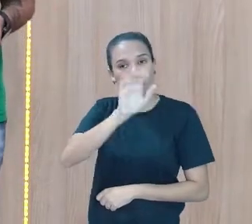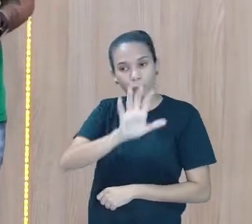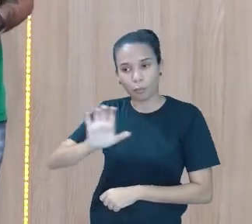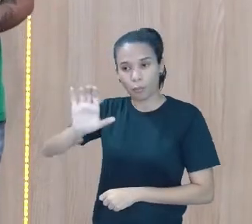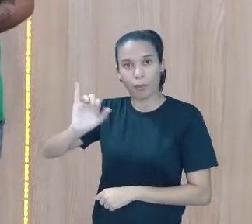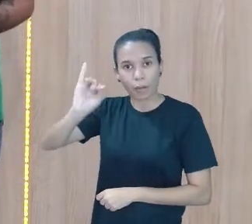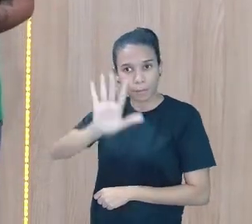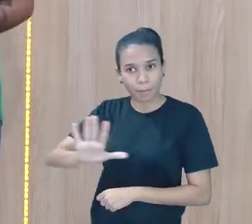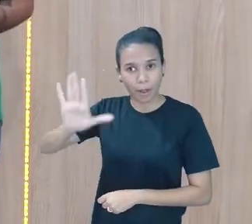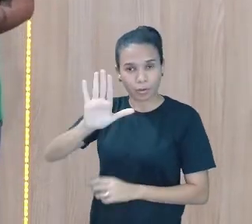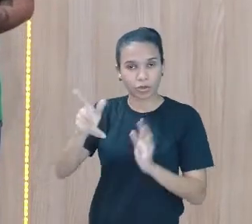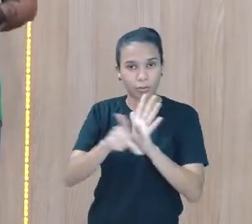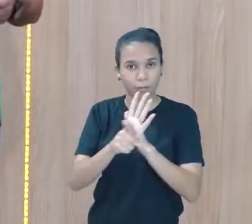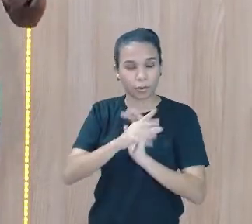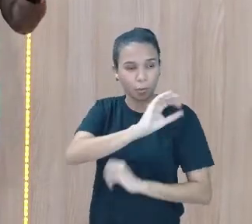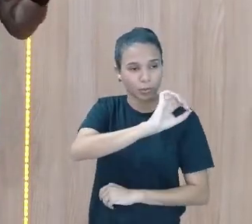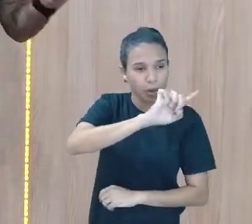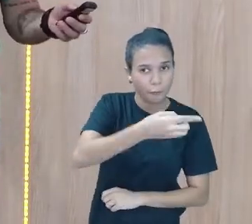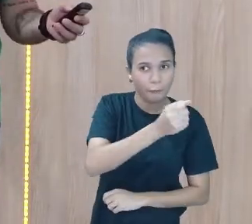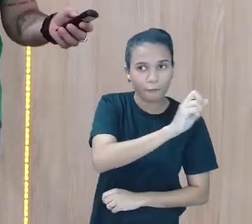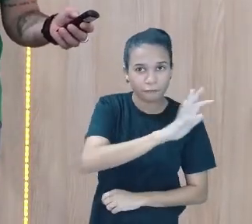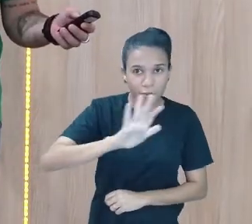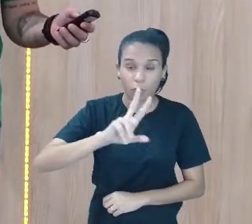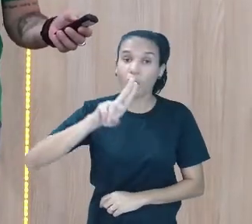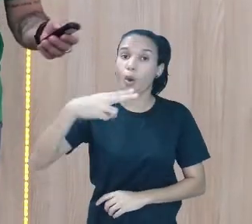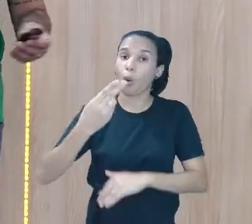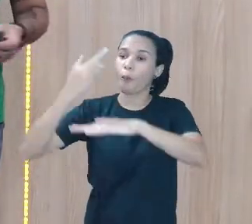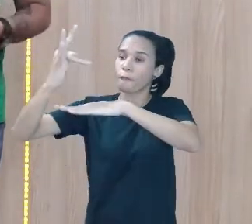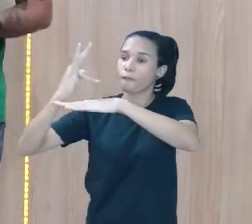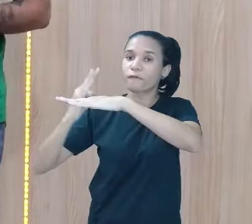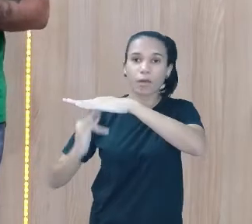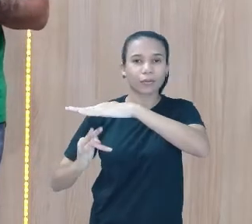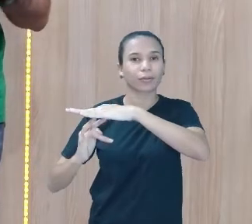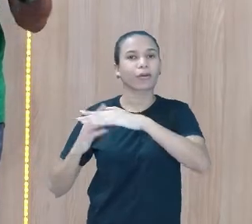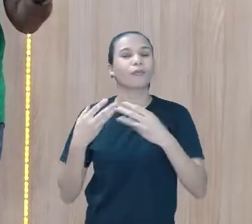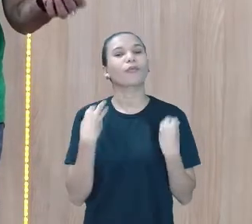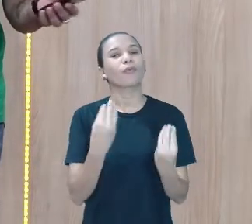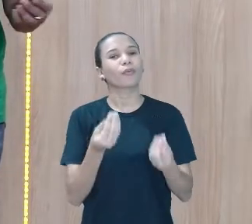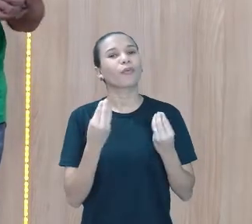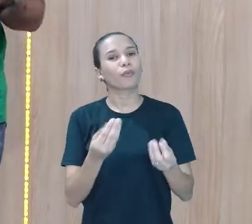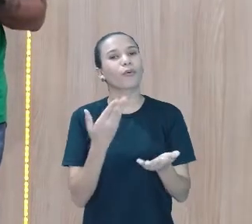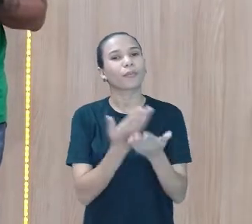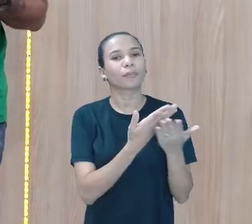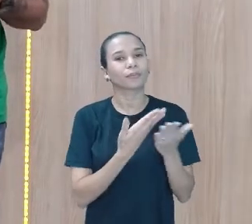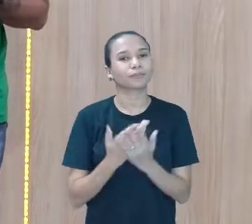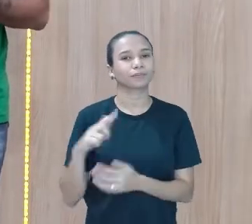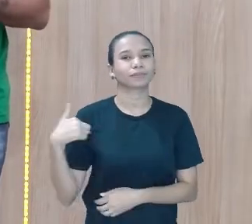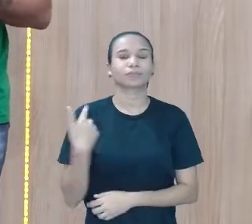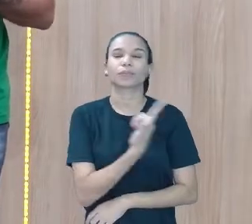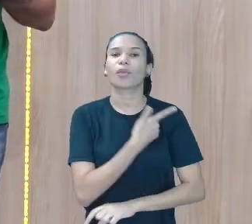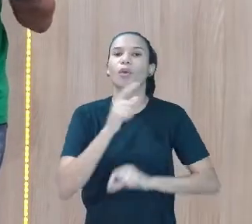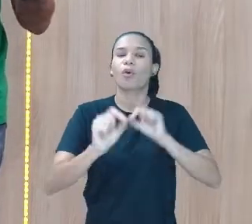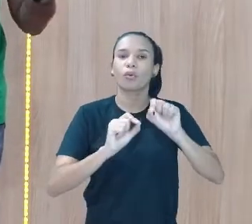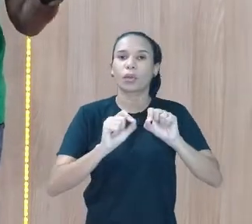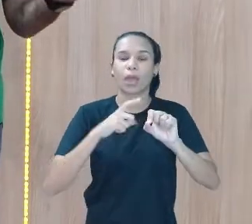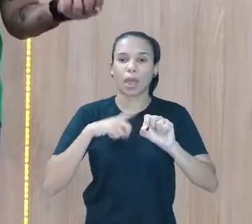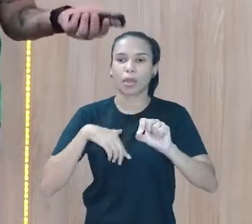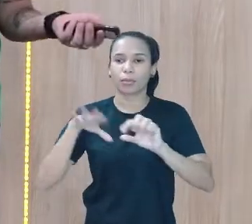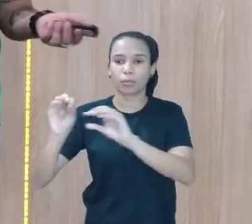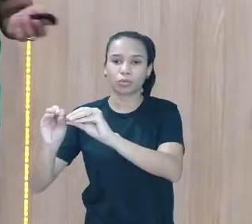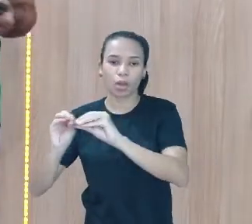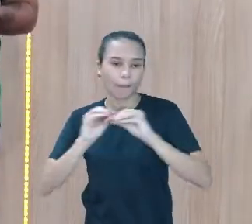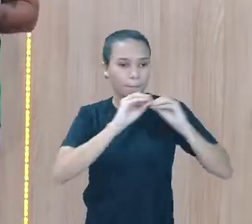racional na sua forma decimal ou na forma fracionária, e o que a gente está fazendo nas aulas aqui é passando de